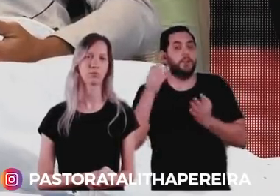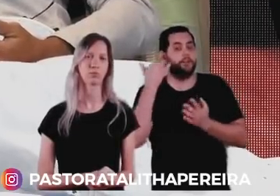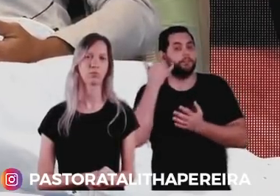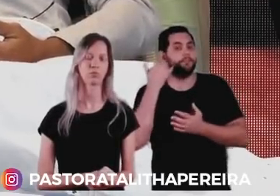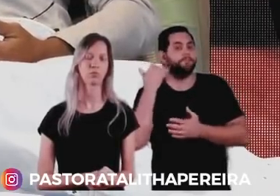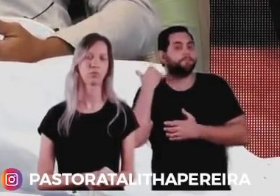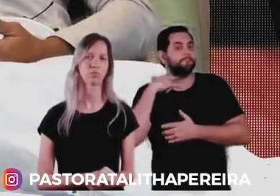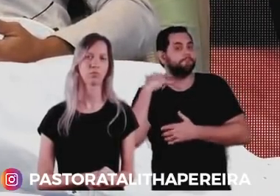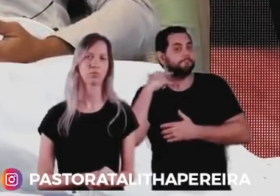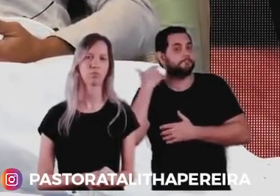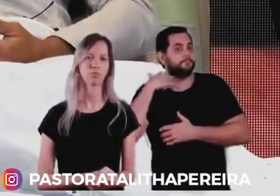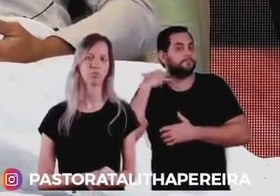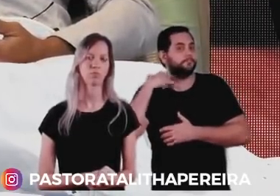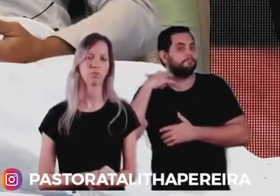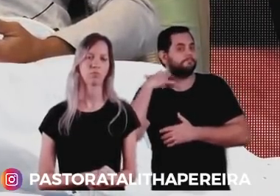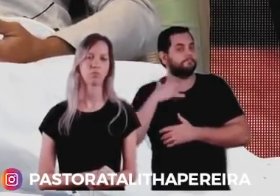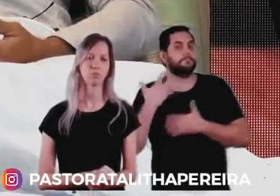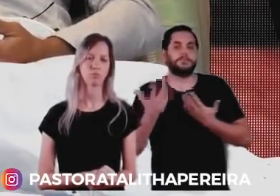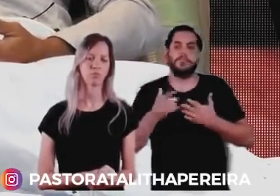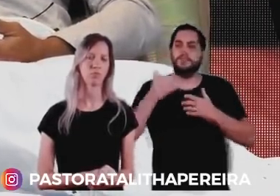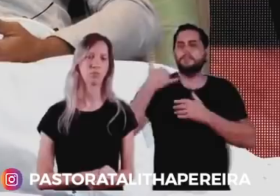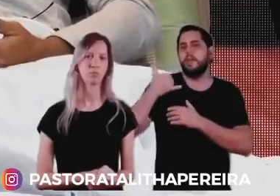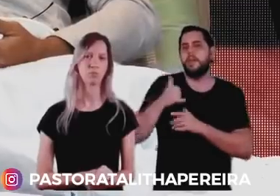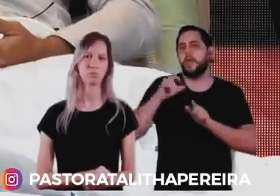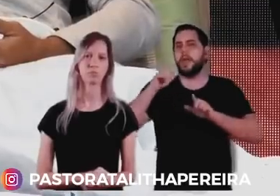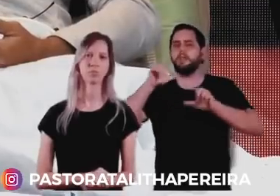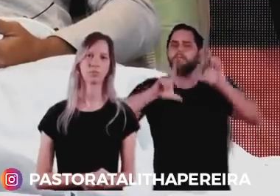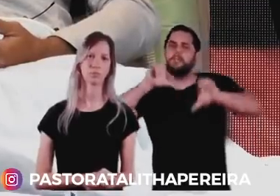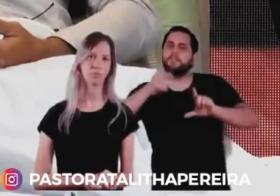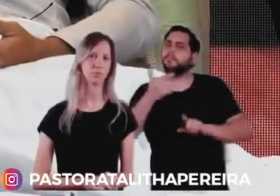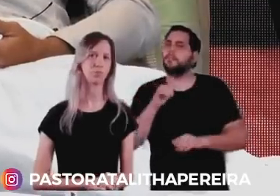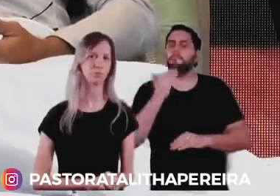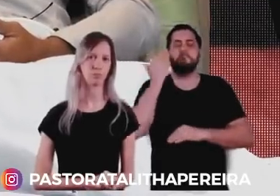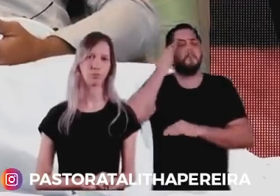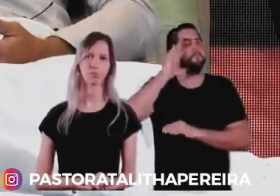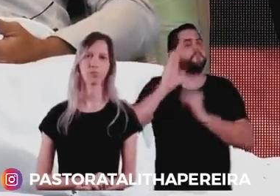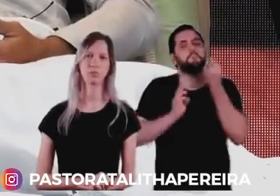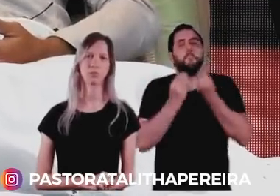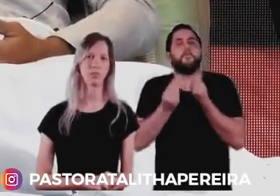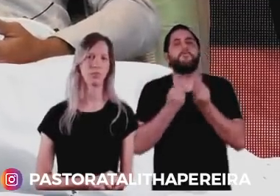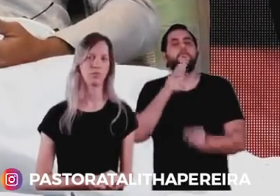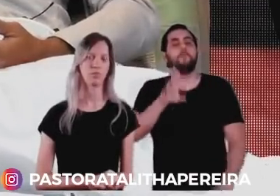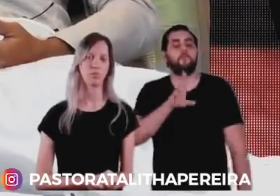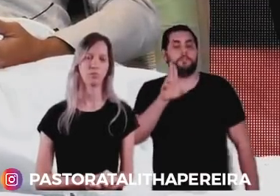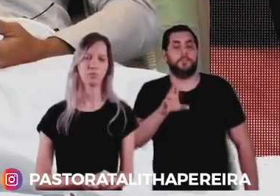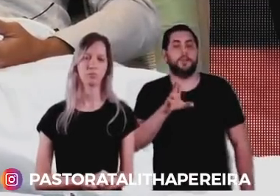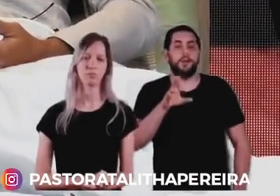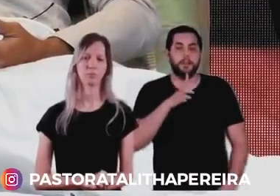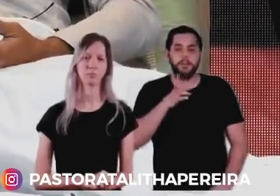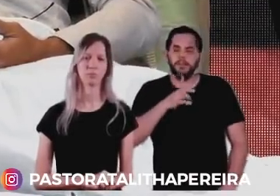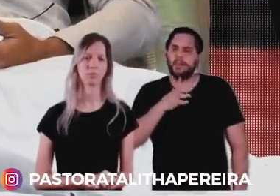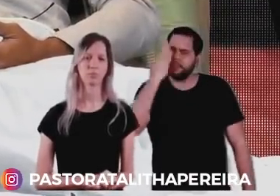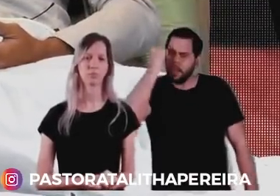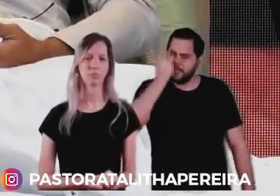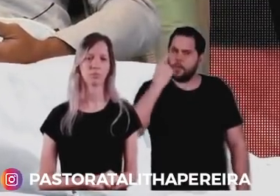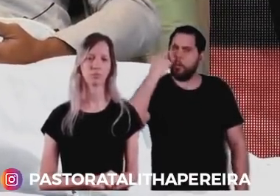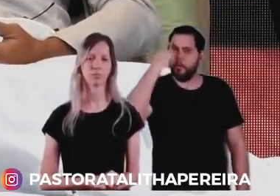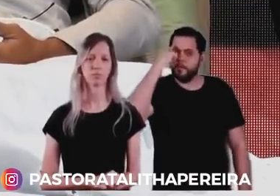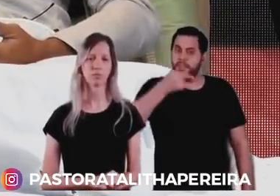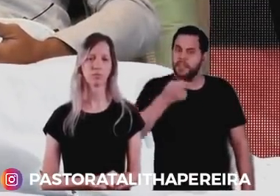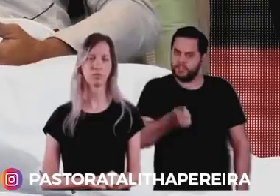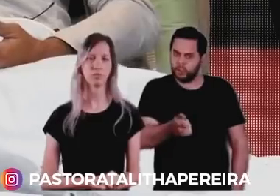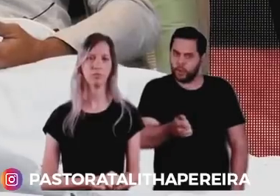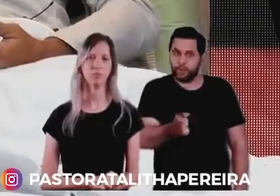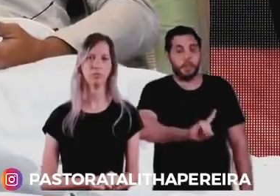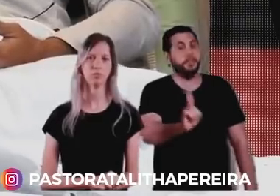porque celular, TV, se você não tiver controle, se você não tiver o próprio controle do comando da